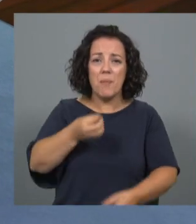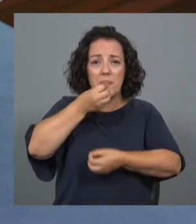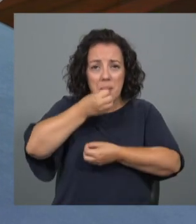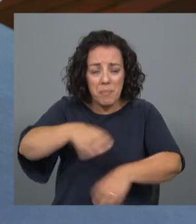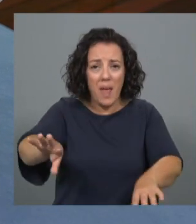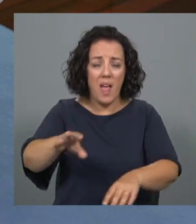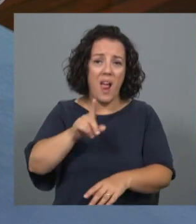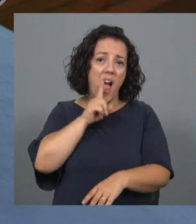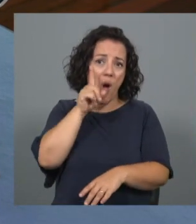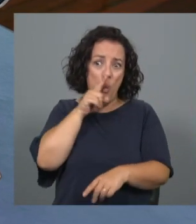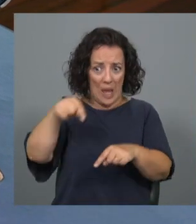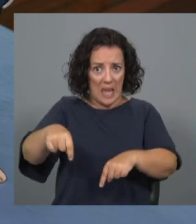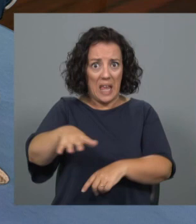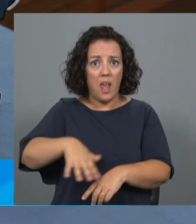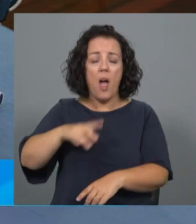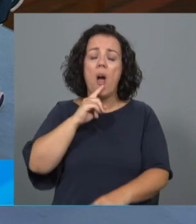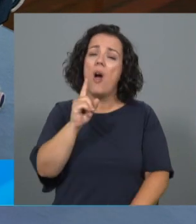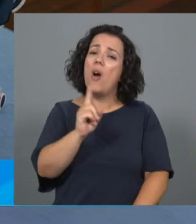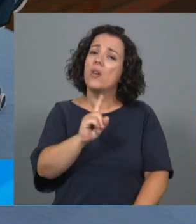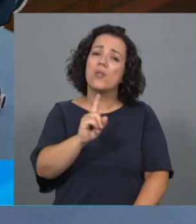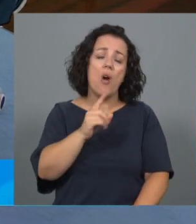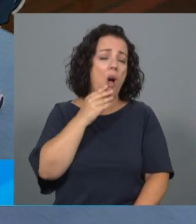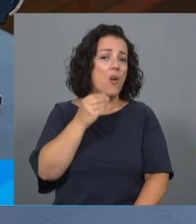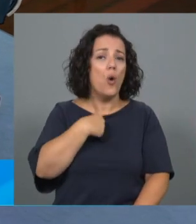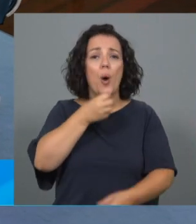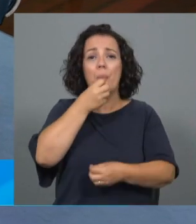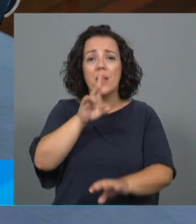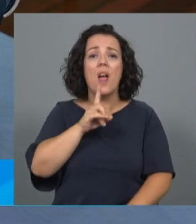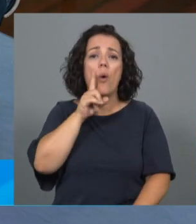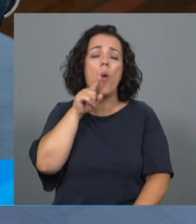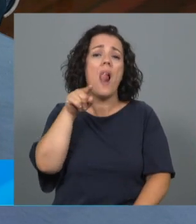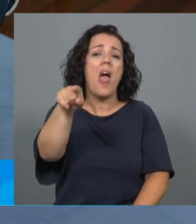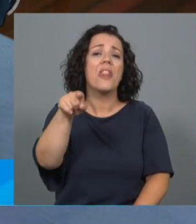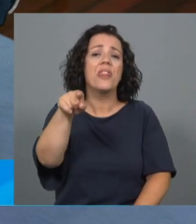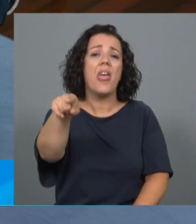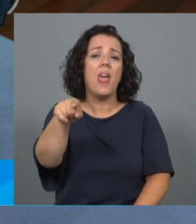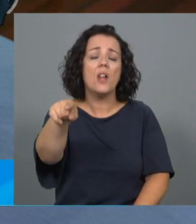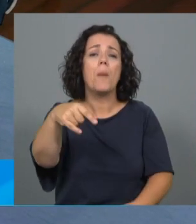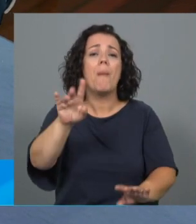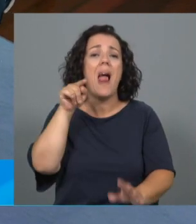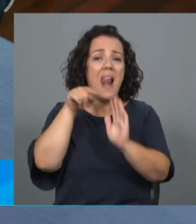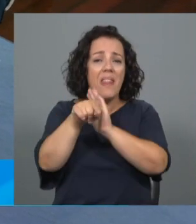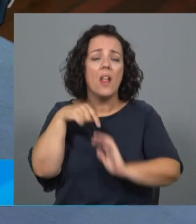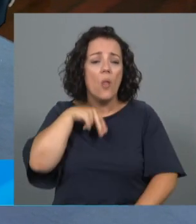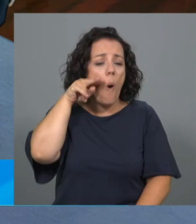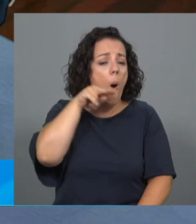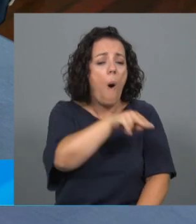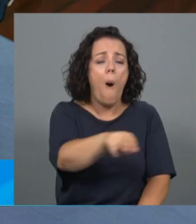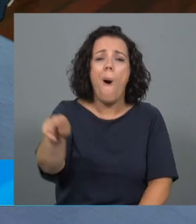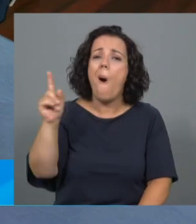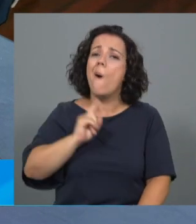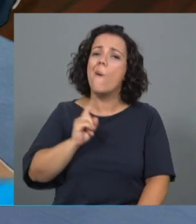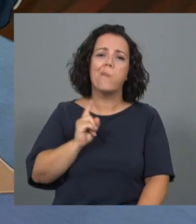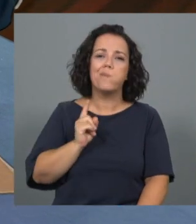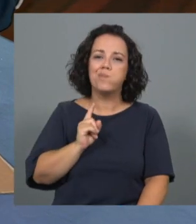a agulha aqui? Não, meu jovem, eu perdi a agulha lá dentro, mas lá dentro eu não vejo. Portanto, às vezes temos